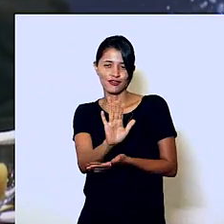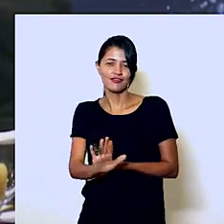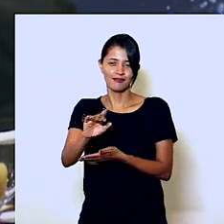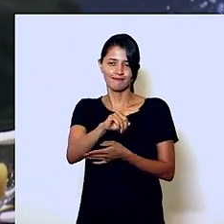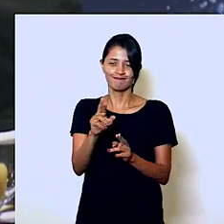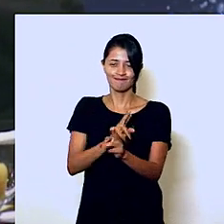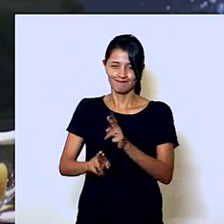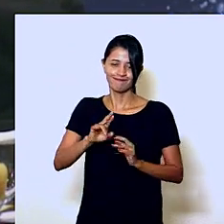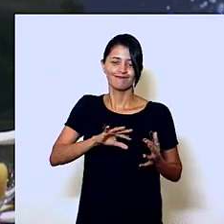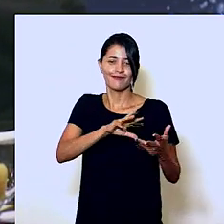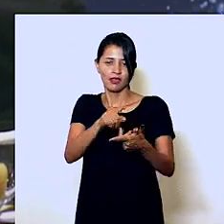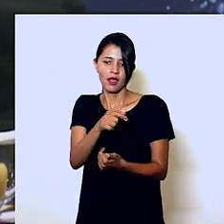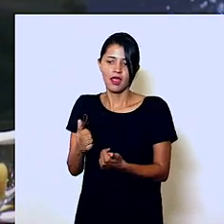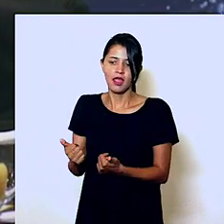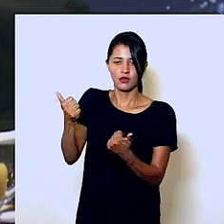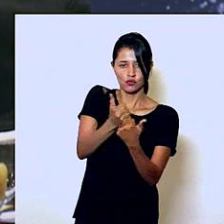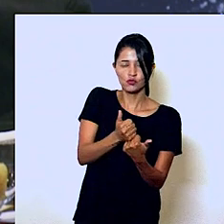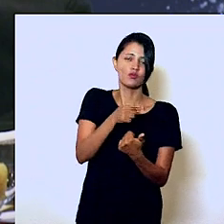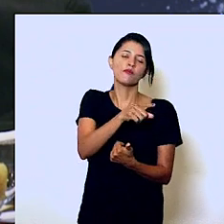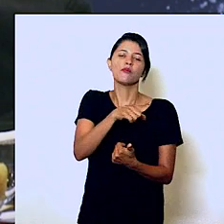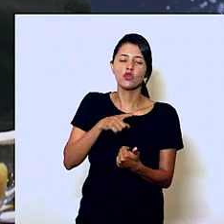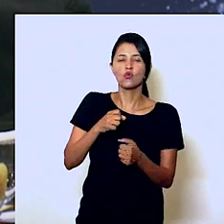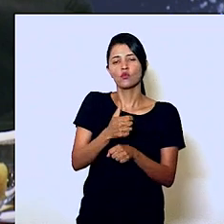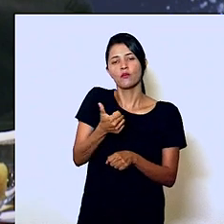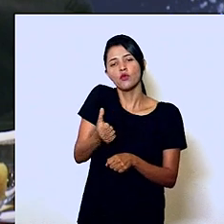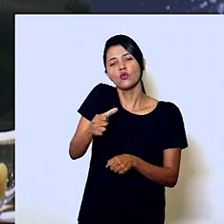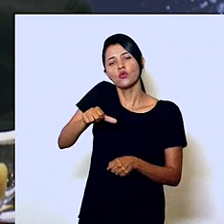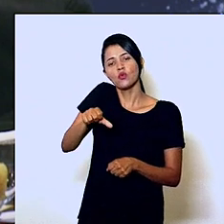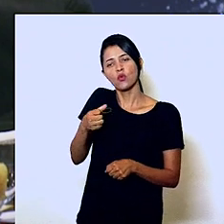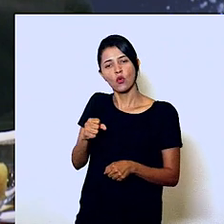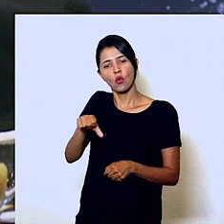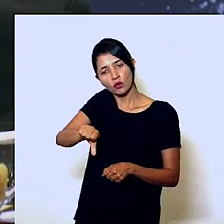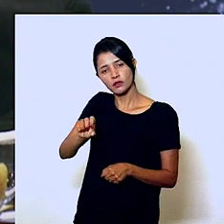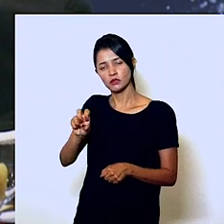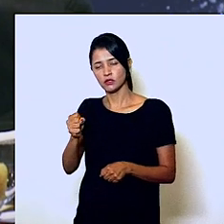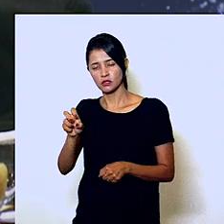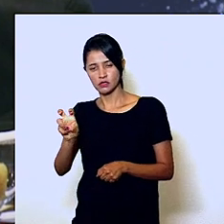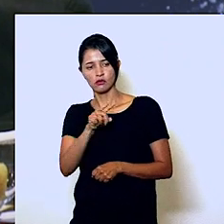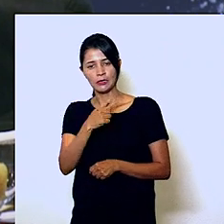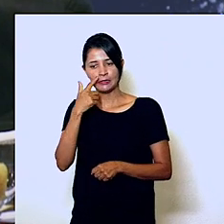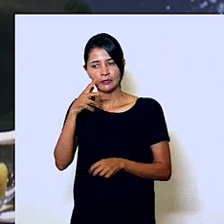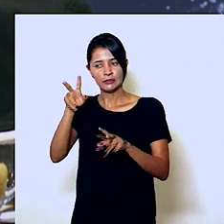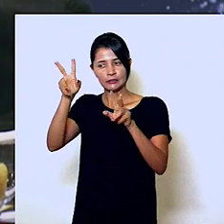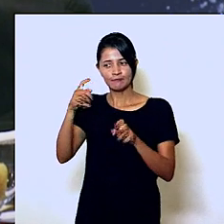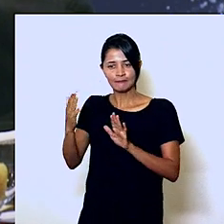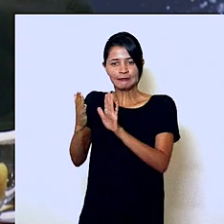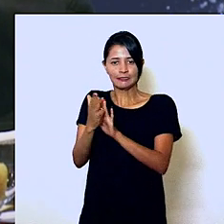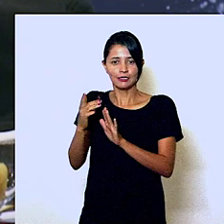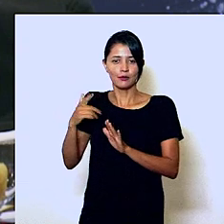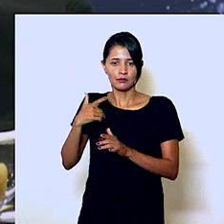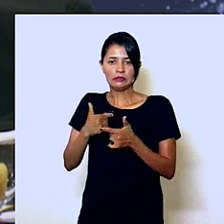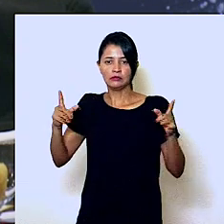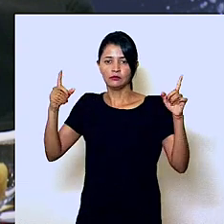ano de 1985, o embaixador Paulo Tarso se viu confrontado com um tema que ganhou contornos dramáticos nas relações